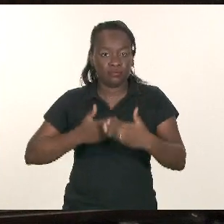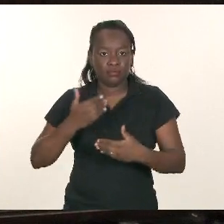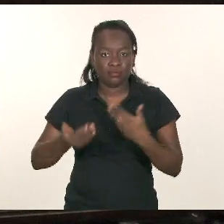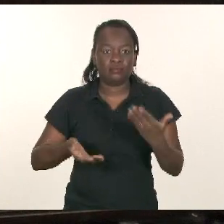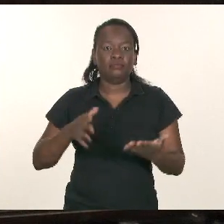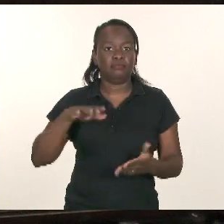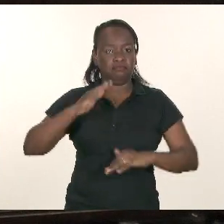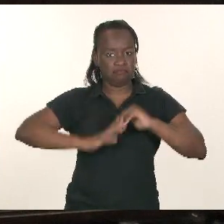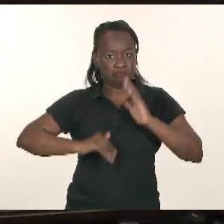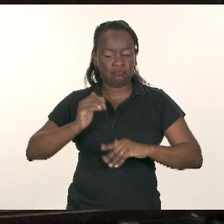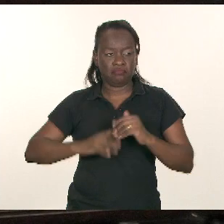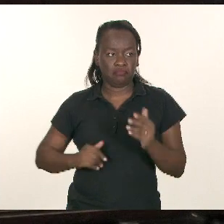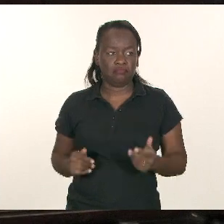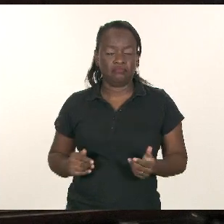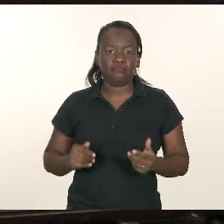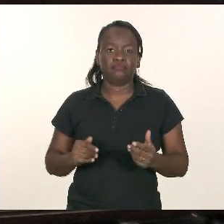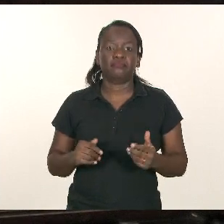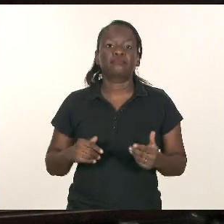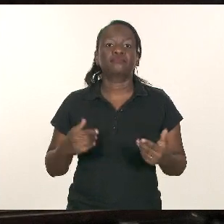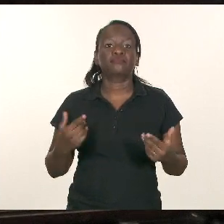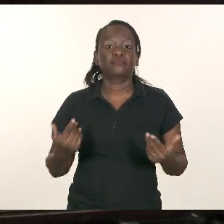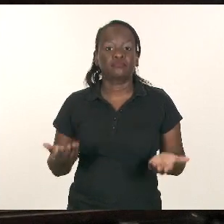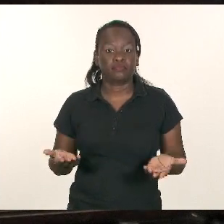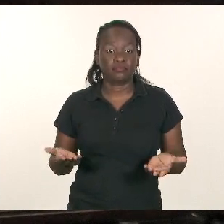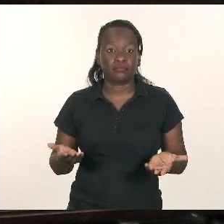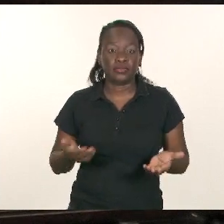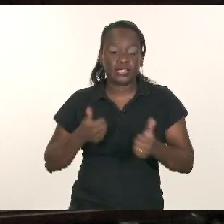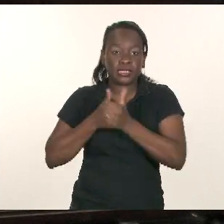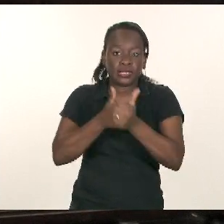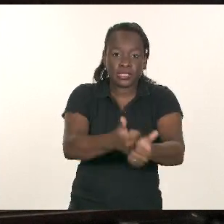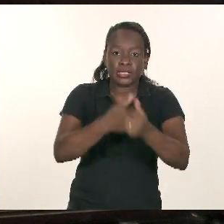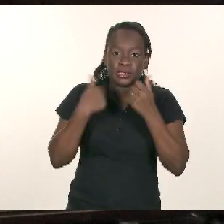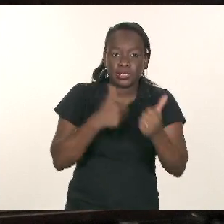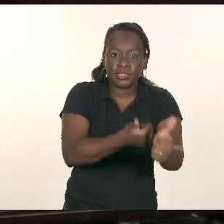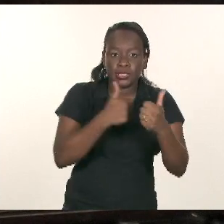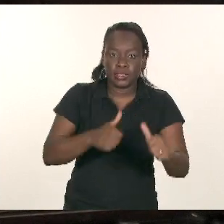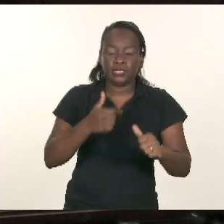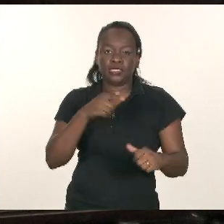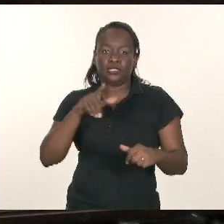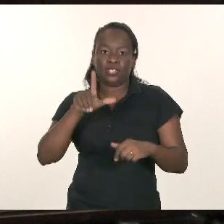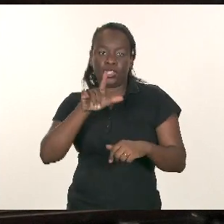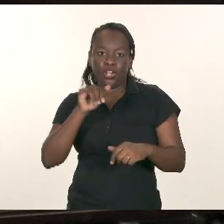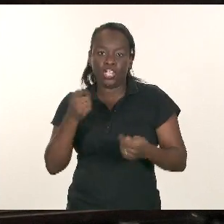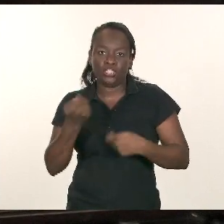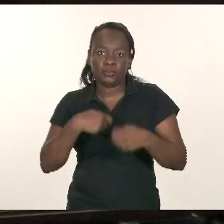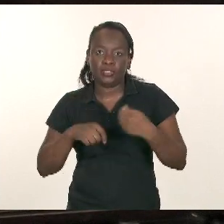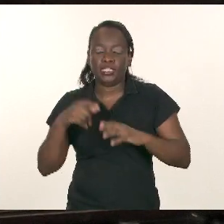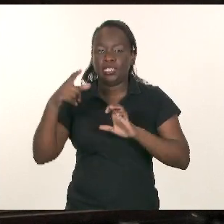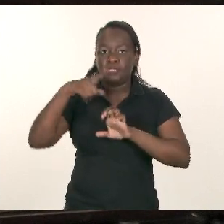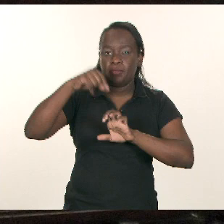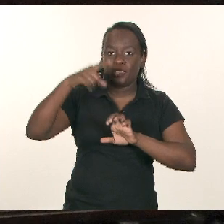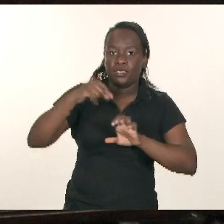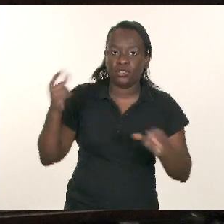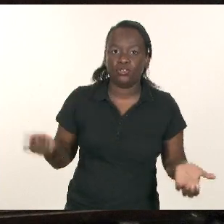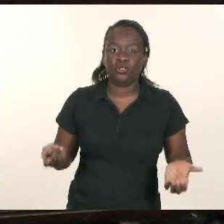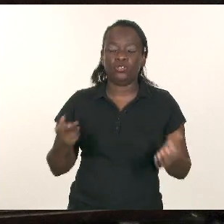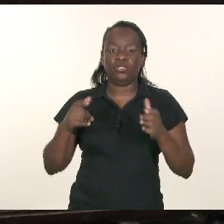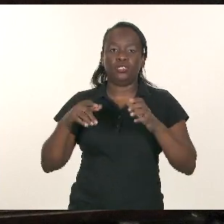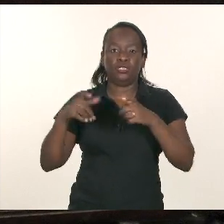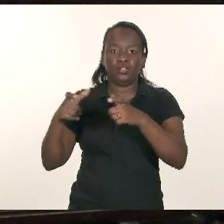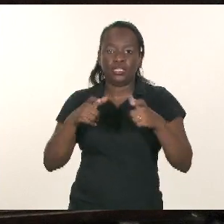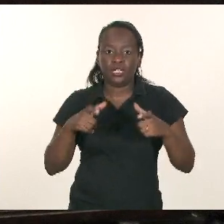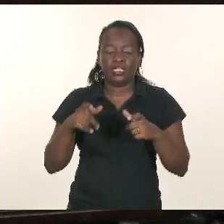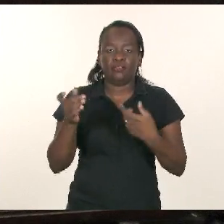com maestria: ir perseguir comerciantes, empreendedores em